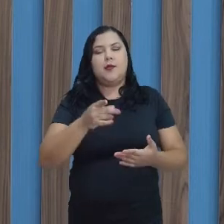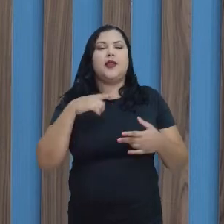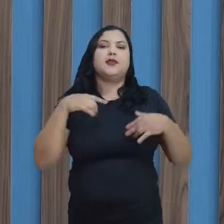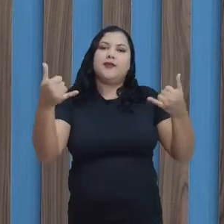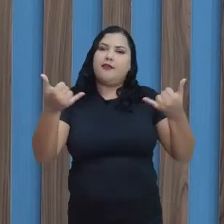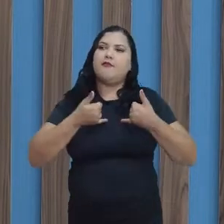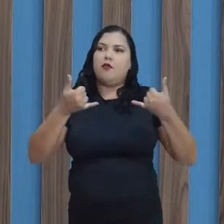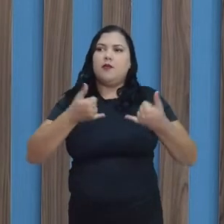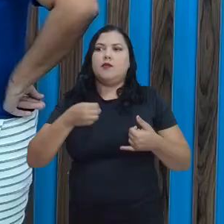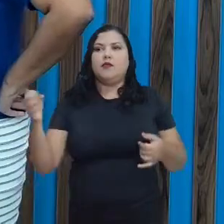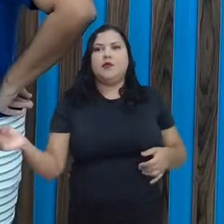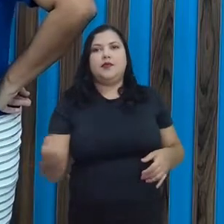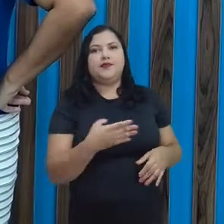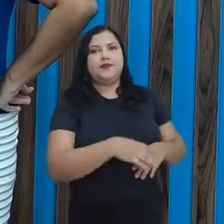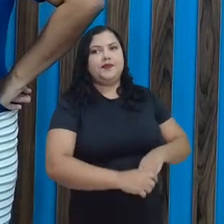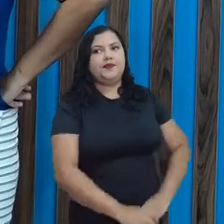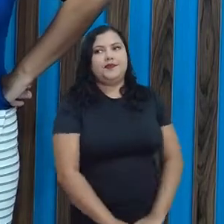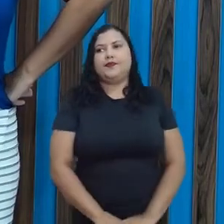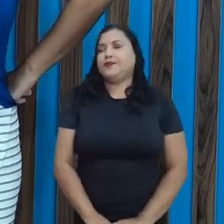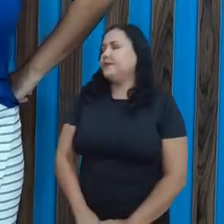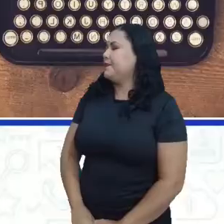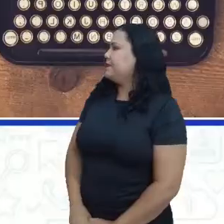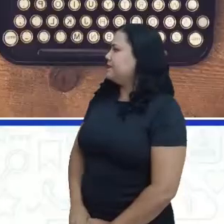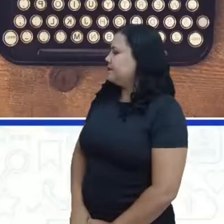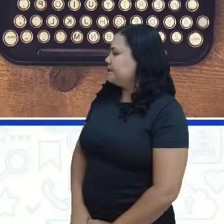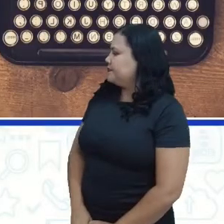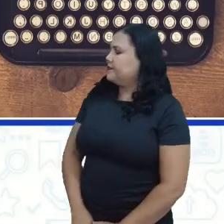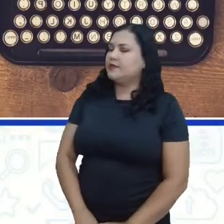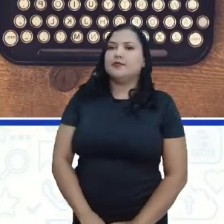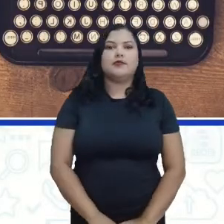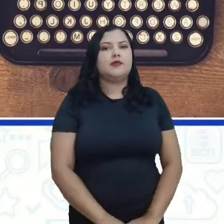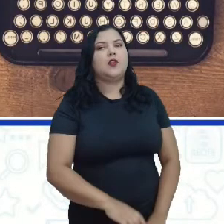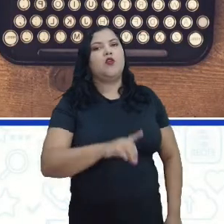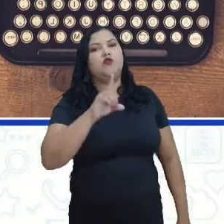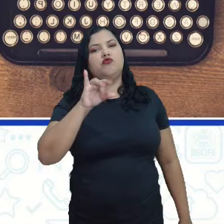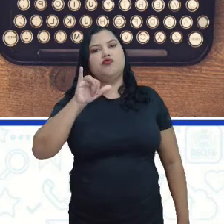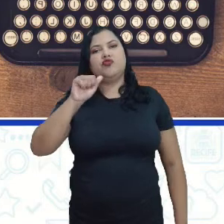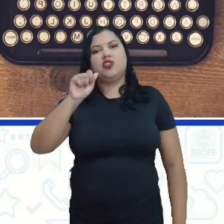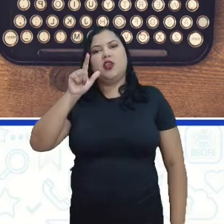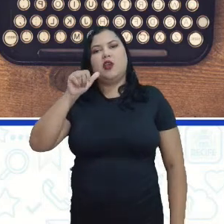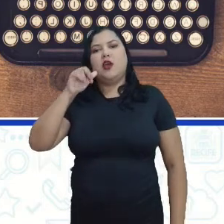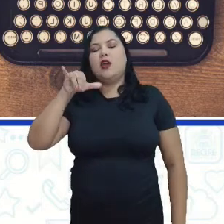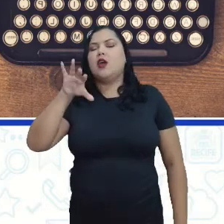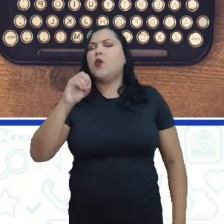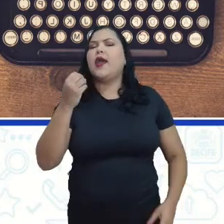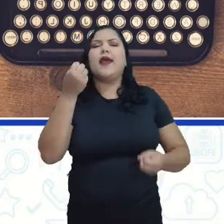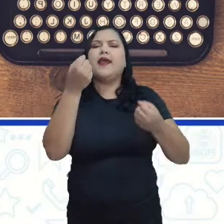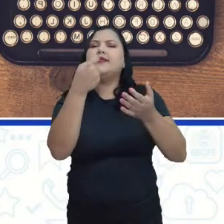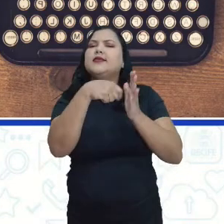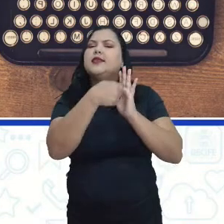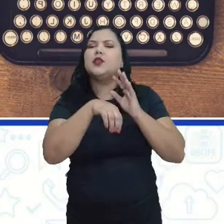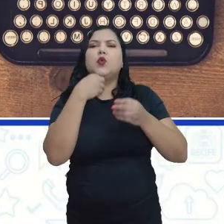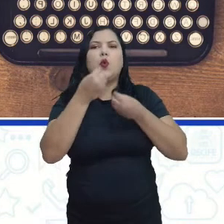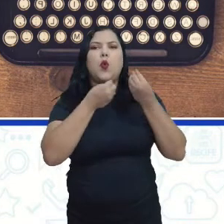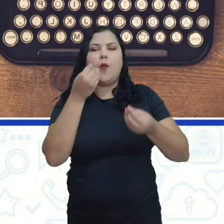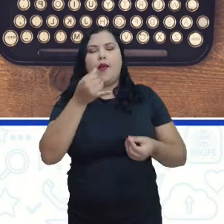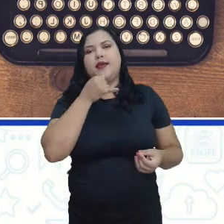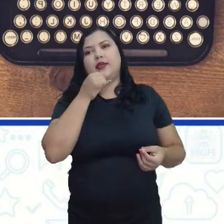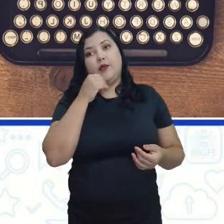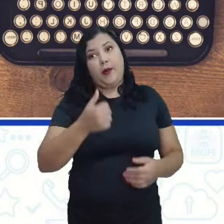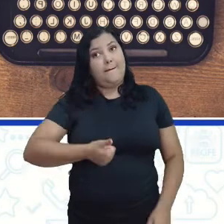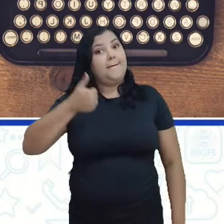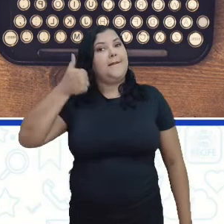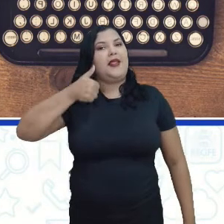informação, não é não? Verdade. Ó, os diários, eles são escritos em quê? Em primeira pessoa. Isso é um pouco claro, né? Visto